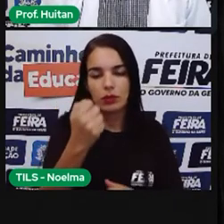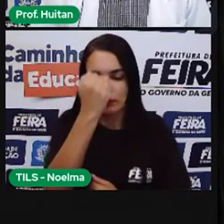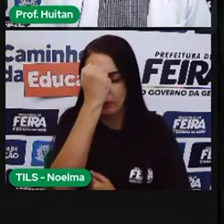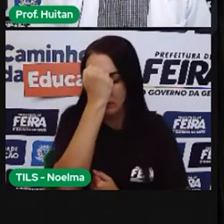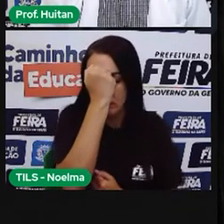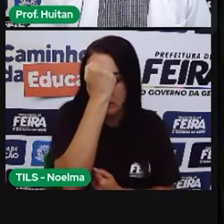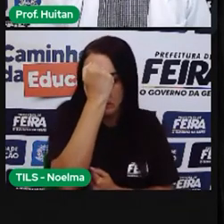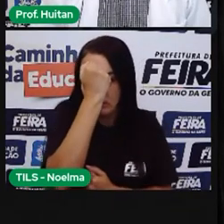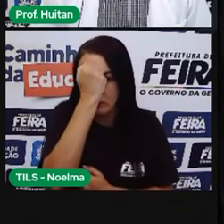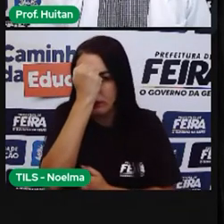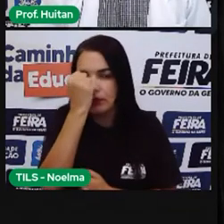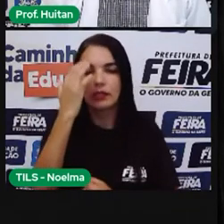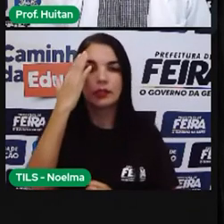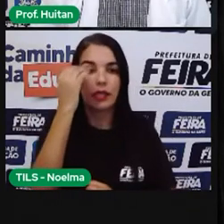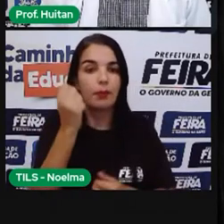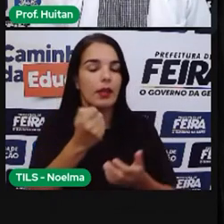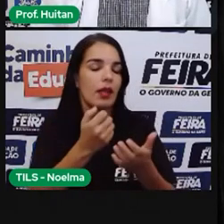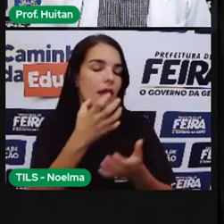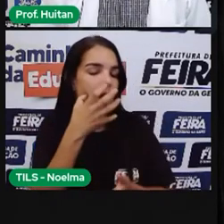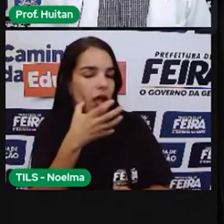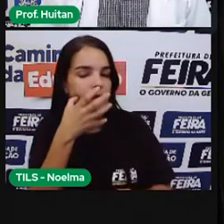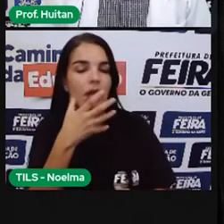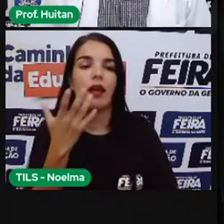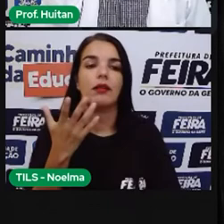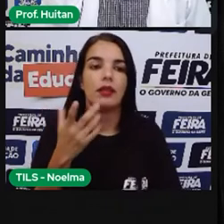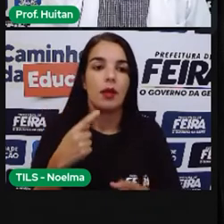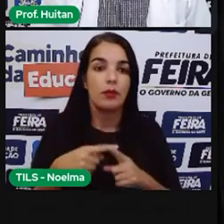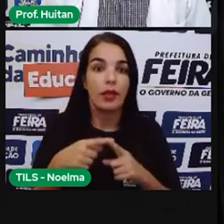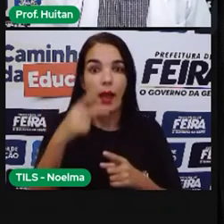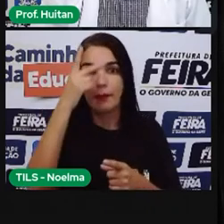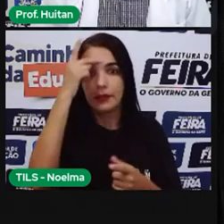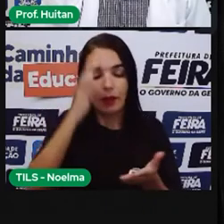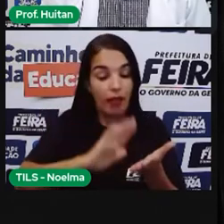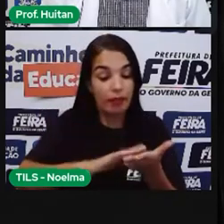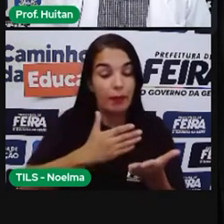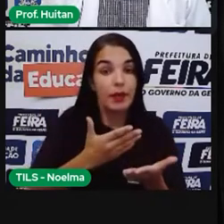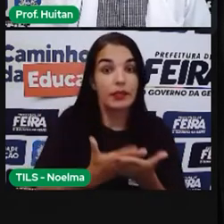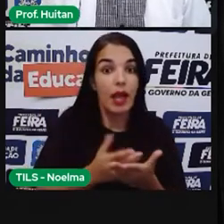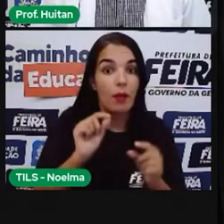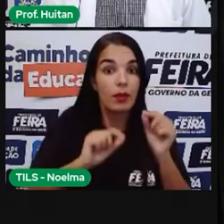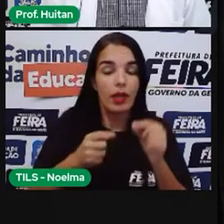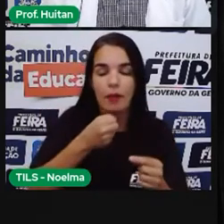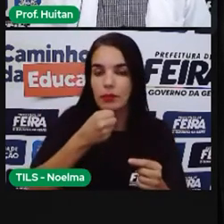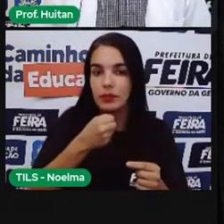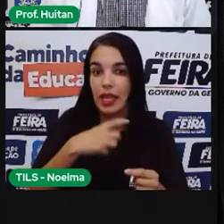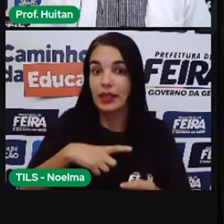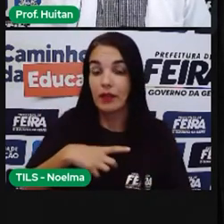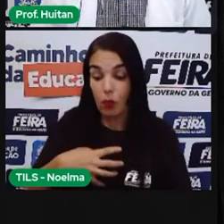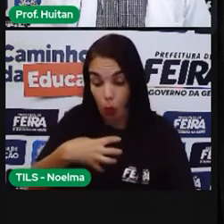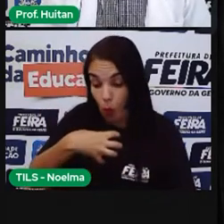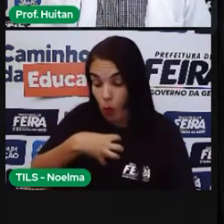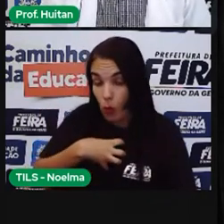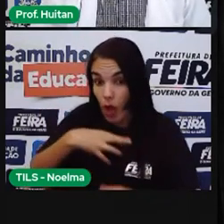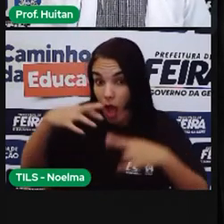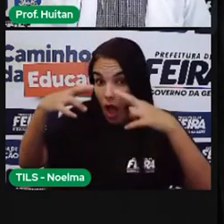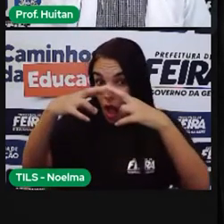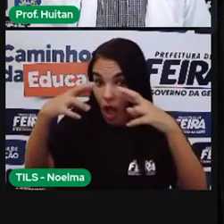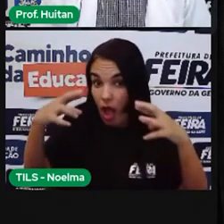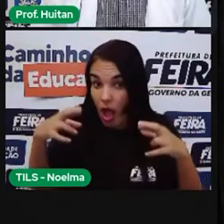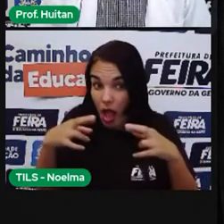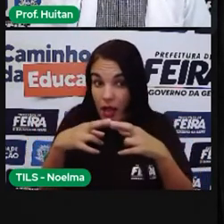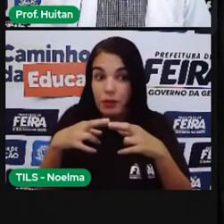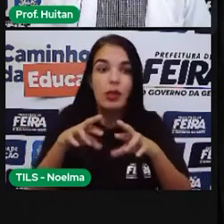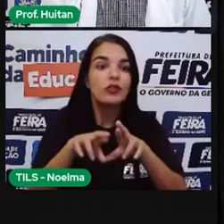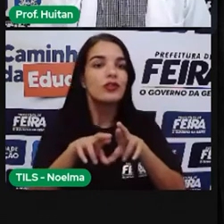seja, a pessoa que está, ou melhor, a pessoa que está interpretando a música, deu uma versão rítmica diferente, não